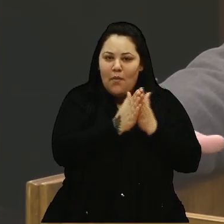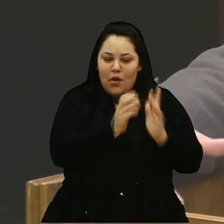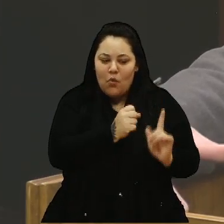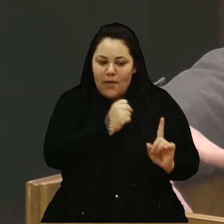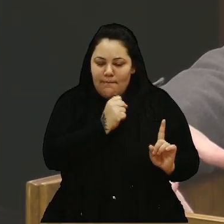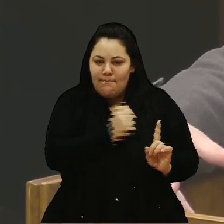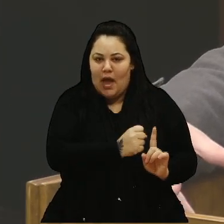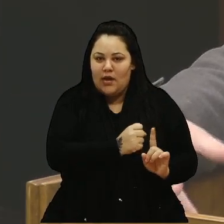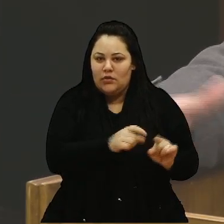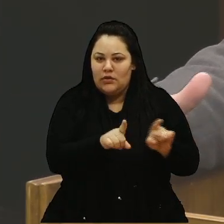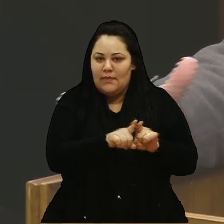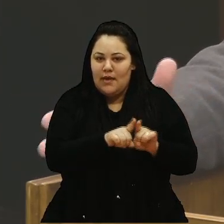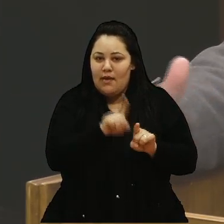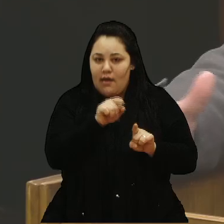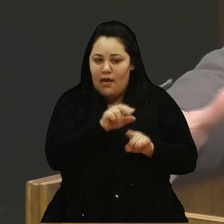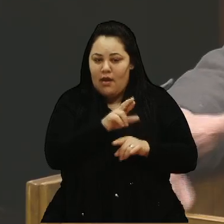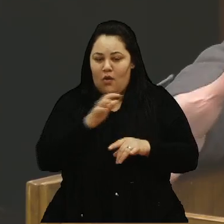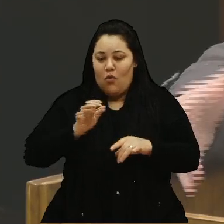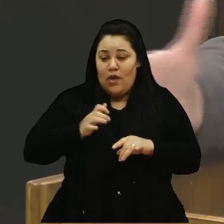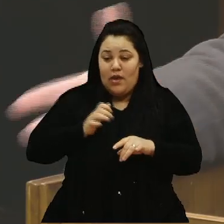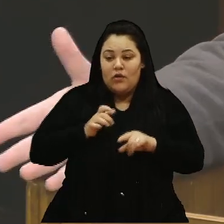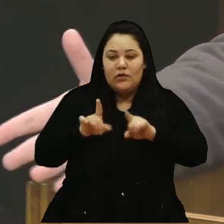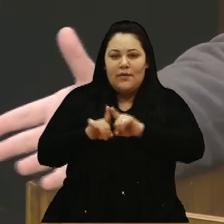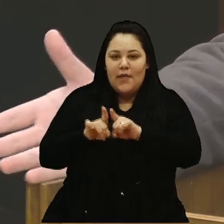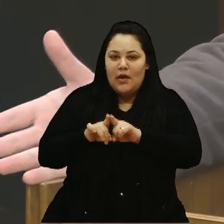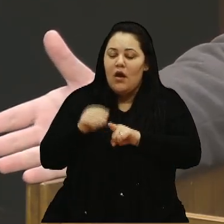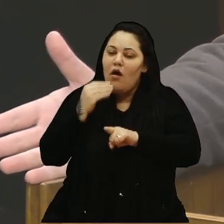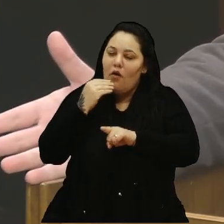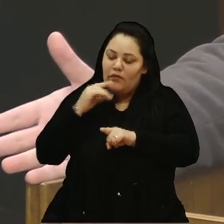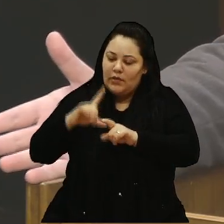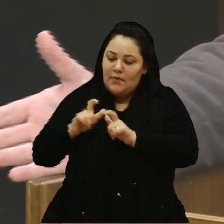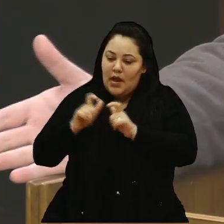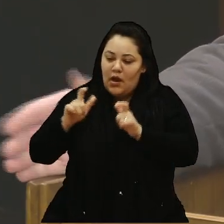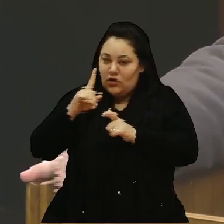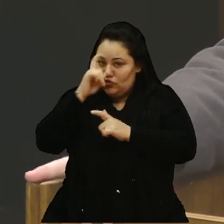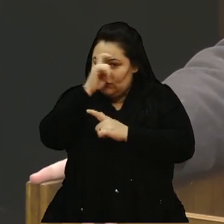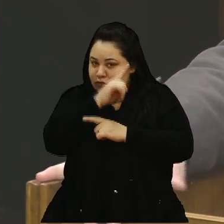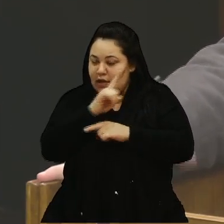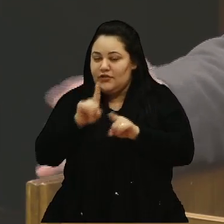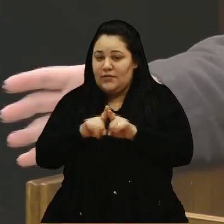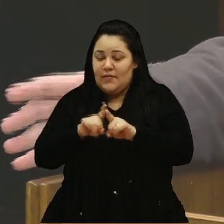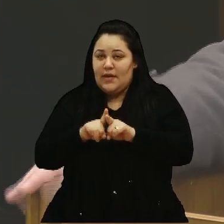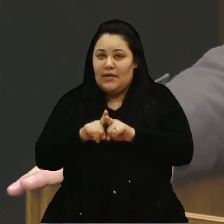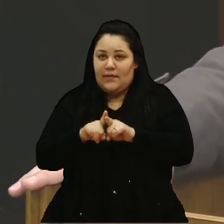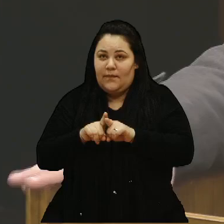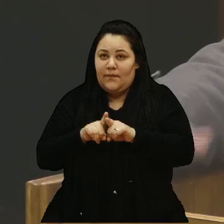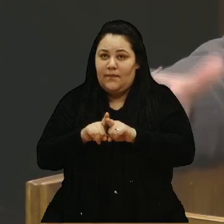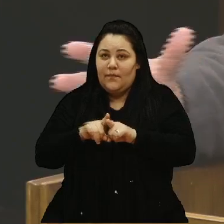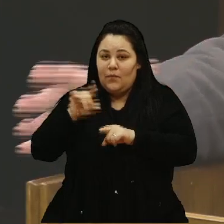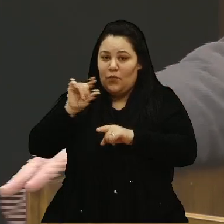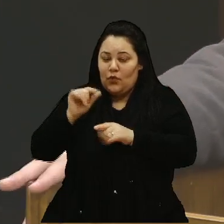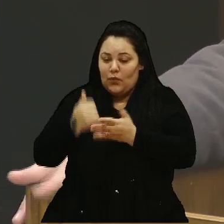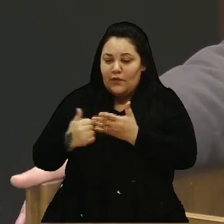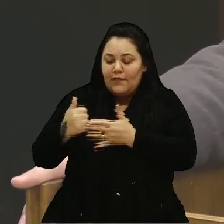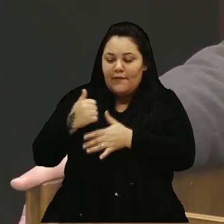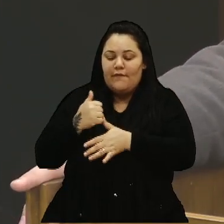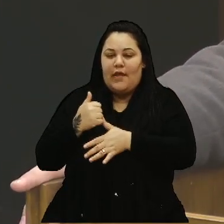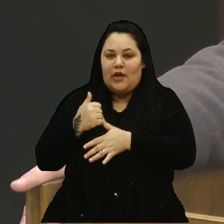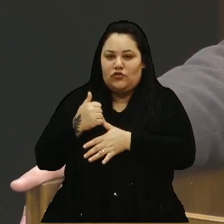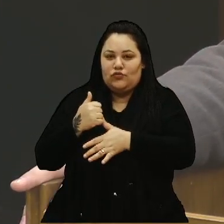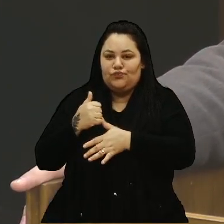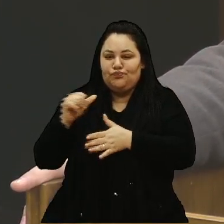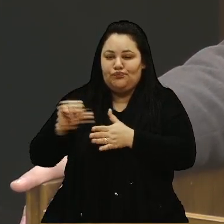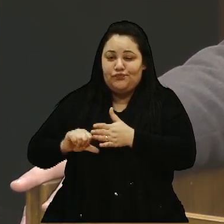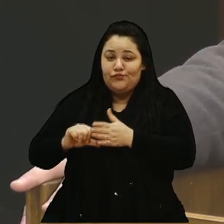classe média e ao rico também. Evidentemente que quem tem maior dificuldade é quem está na classe menos privilegiada, enfim, desprestigiado, como